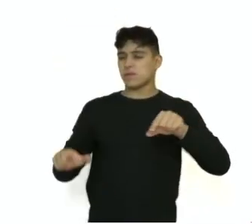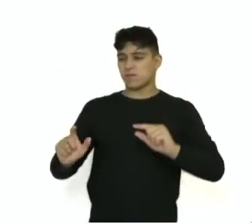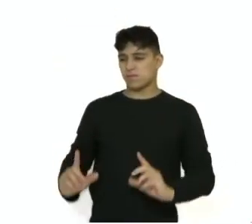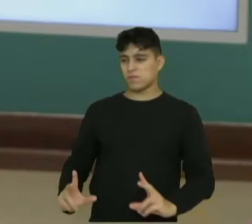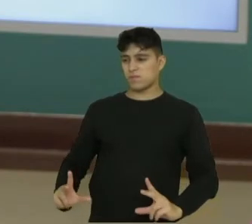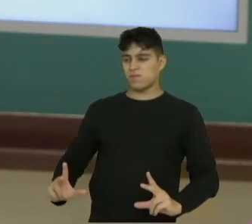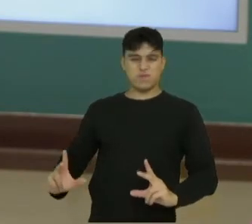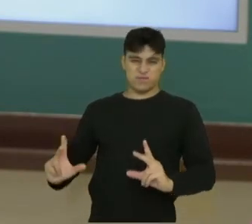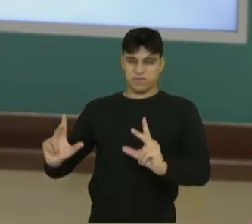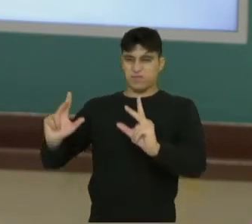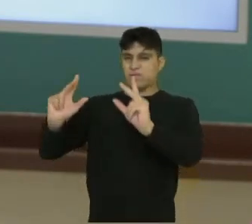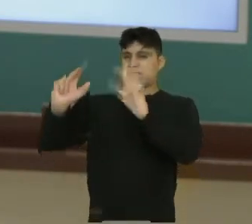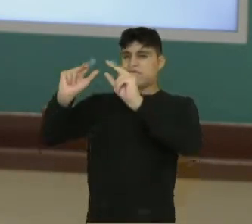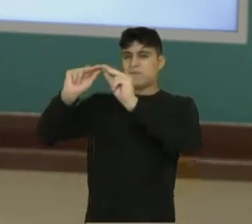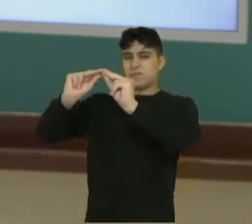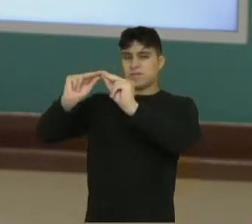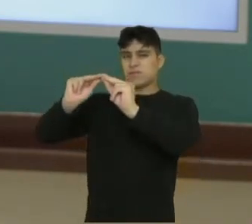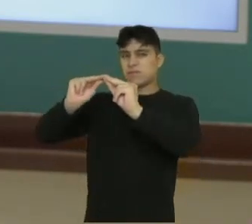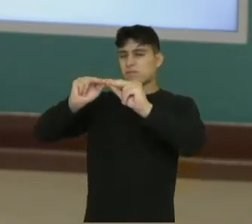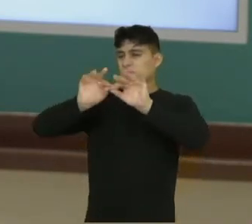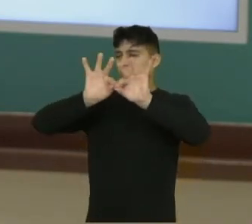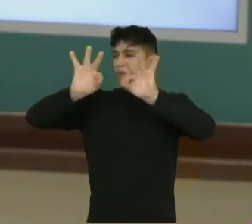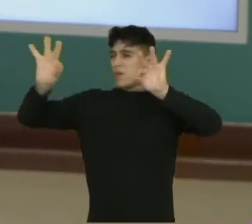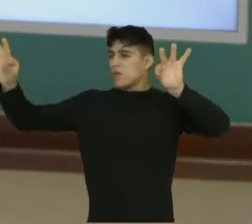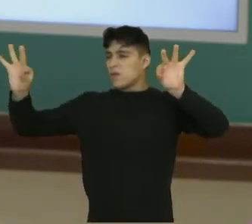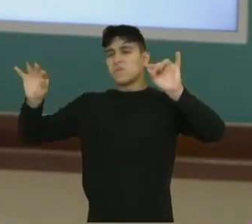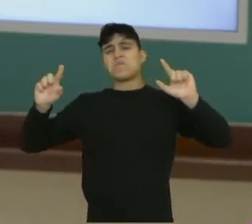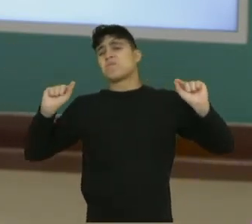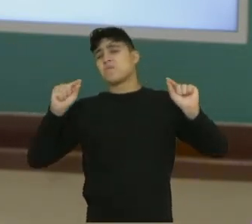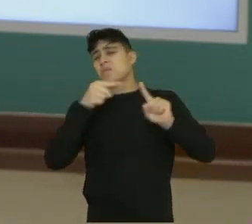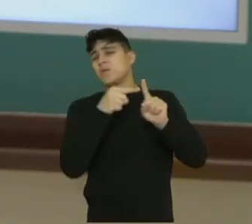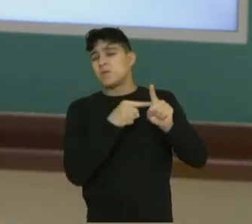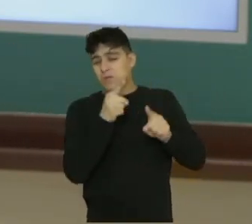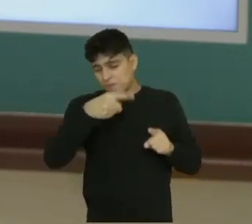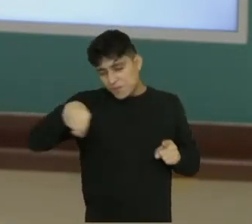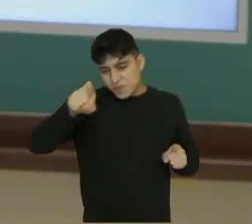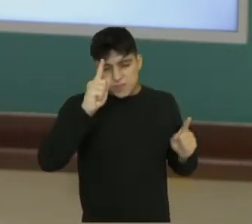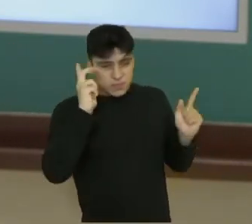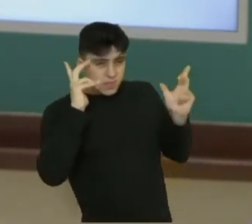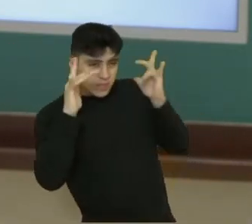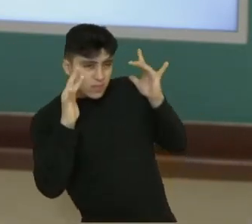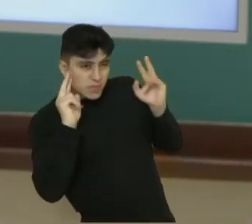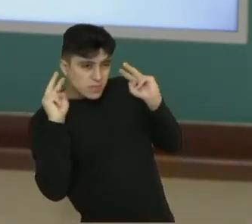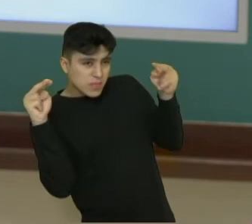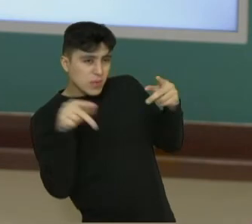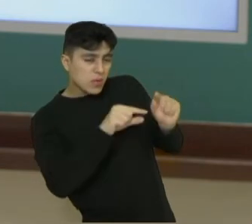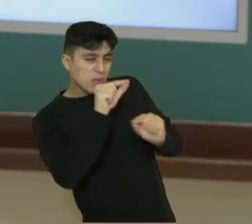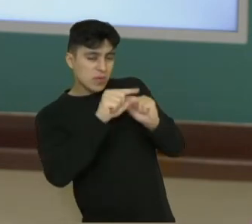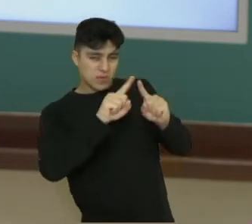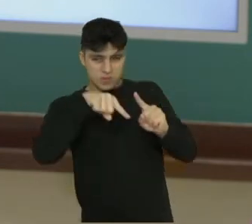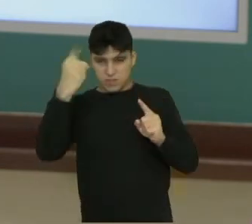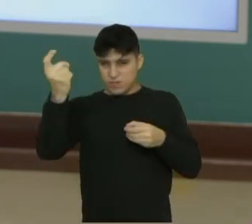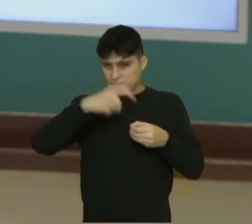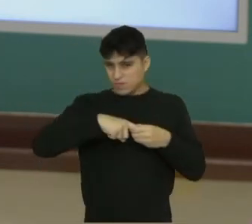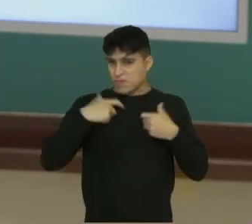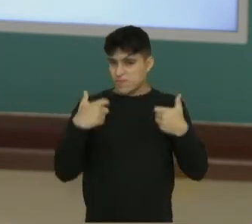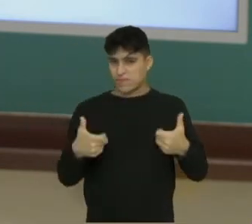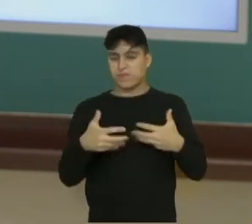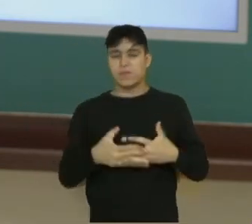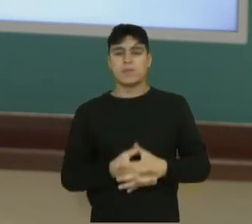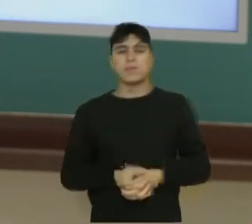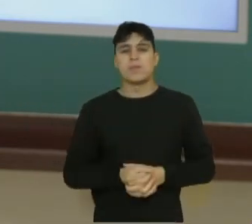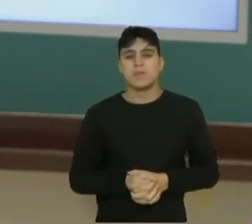né? O que seria isso aí? Que tipo de usina que seria essa? Eu vou dar um tempinho para vocês poderem pensar sobre isso, daqui a pouco a gente volta para discutir.